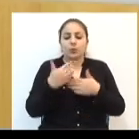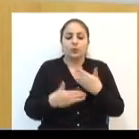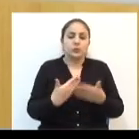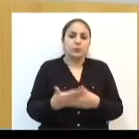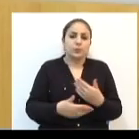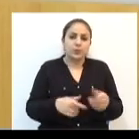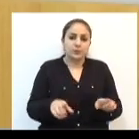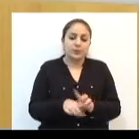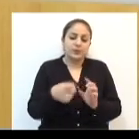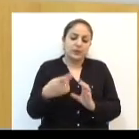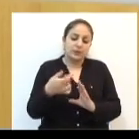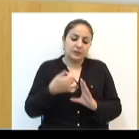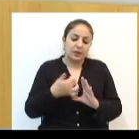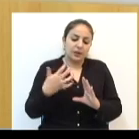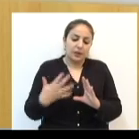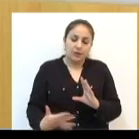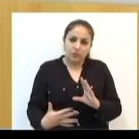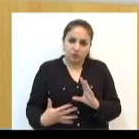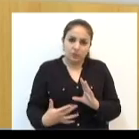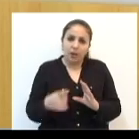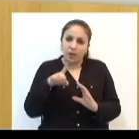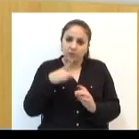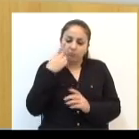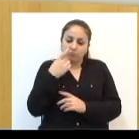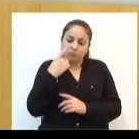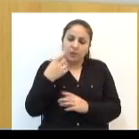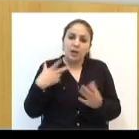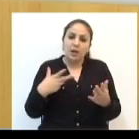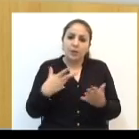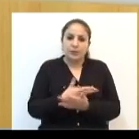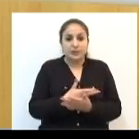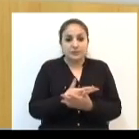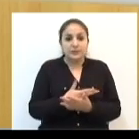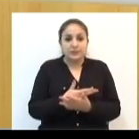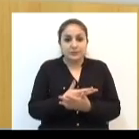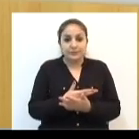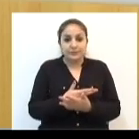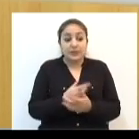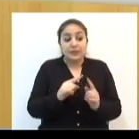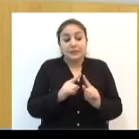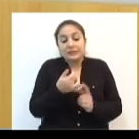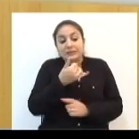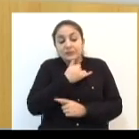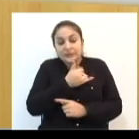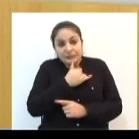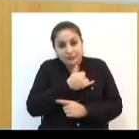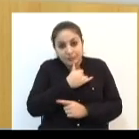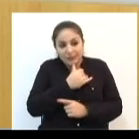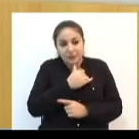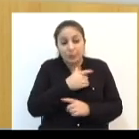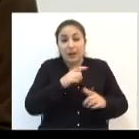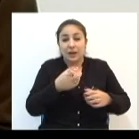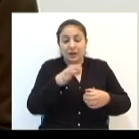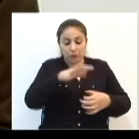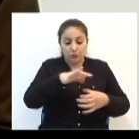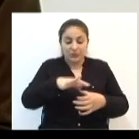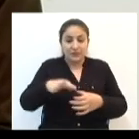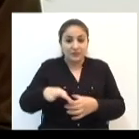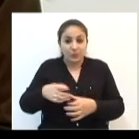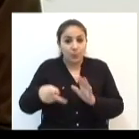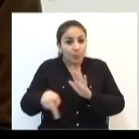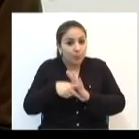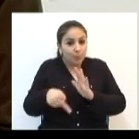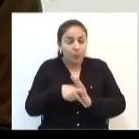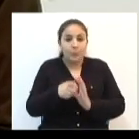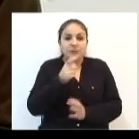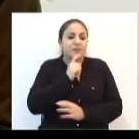Então, sob esse aspecto, é interessante que aconteça. Infelizmente, para a cultura de inverno não é uma boa notícia o El Niño. Pois é, o